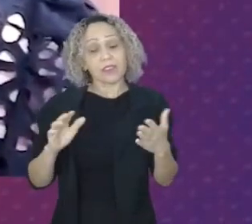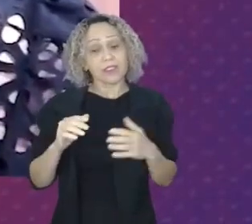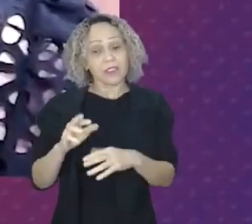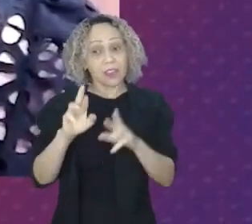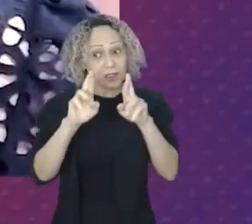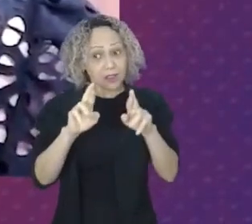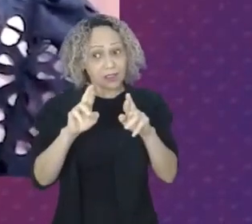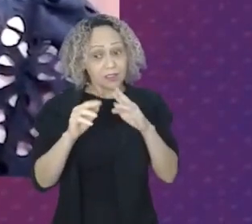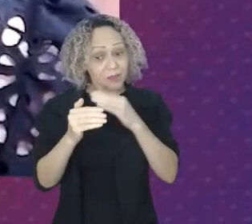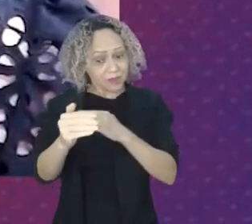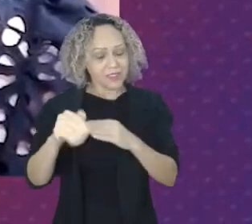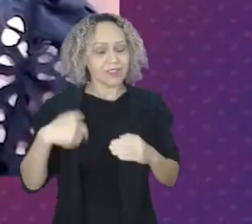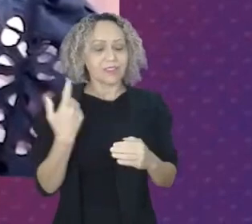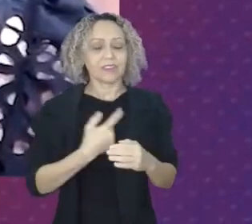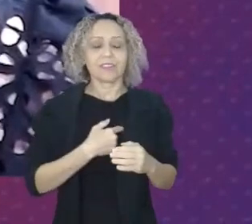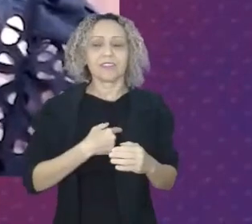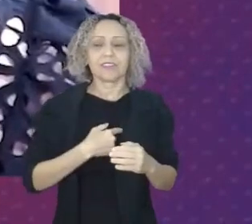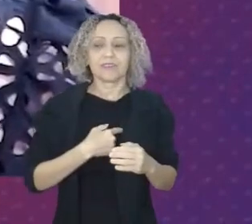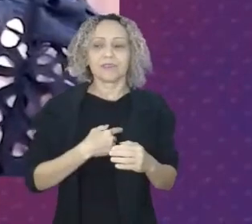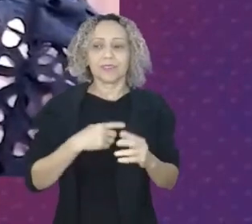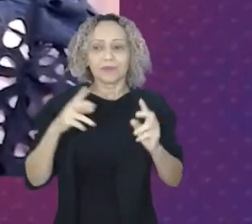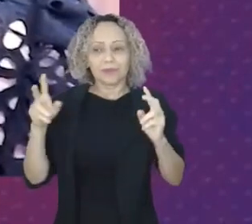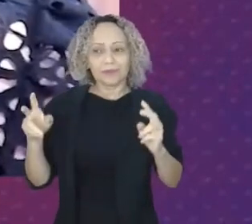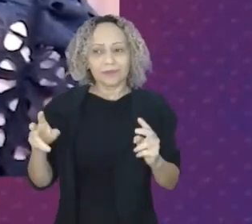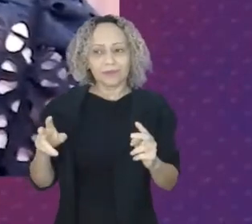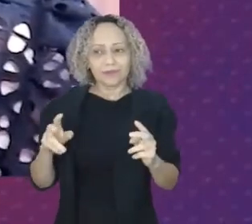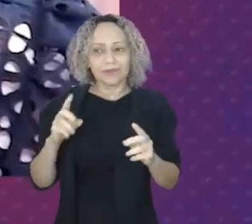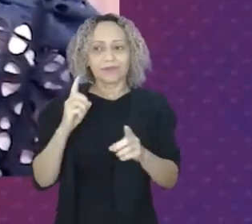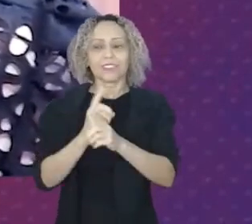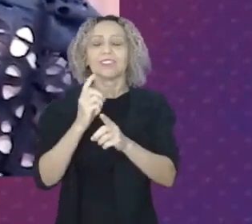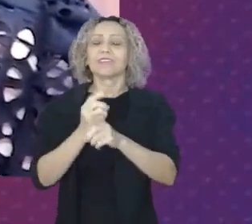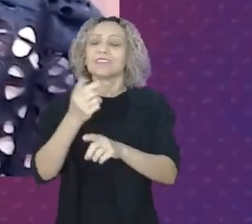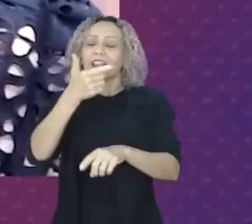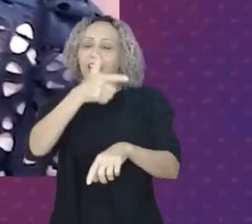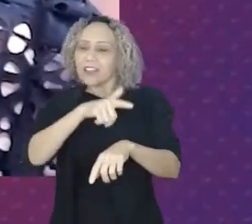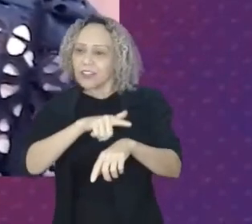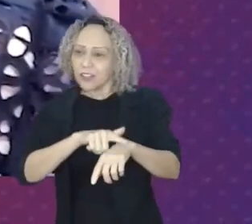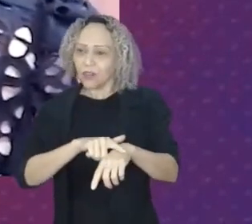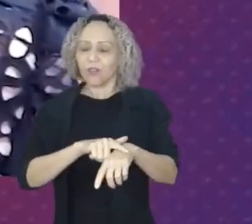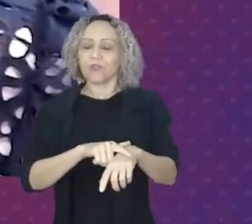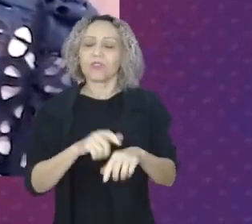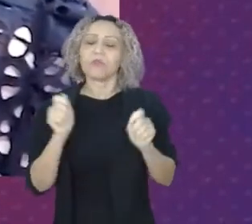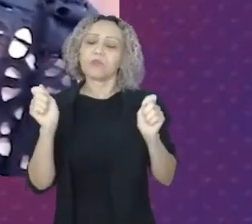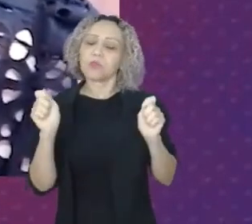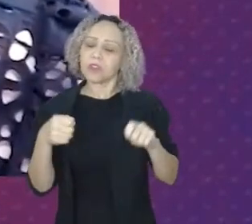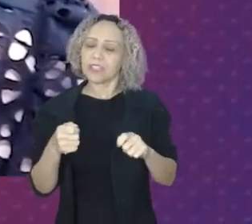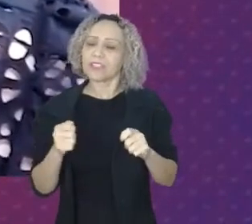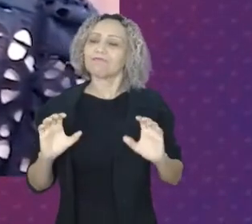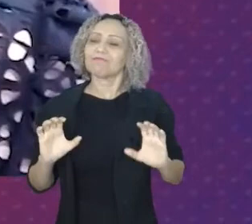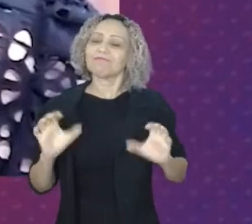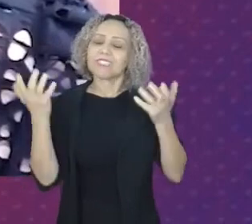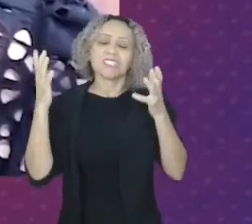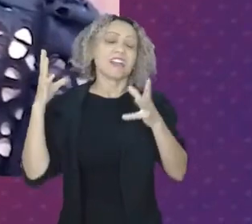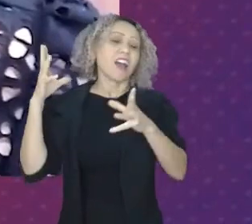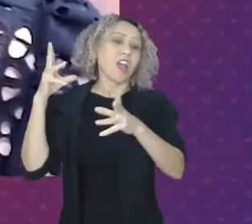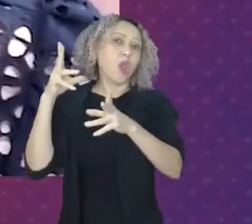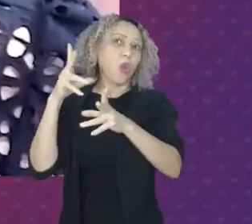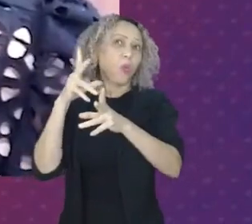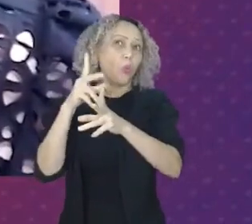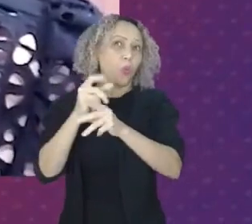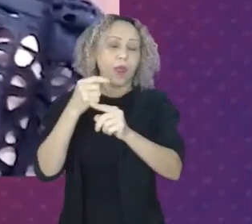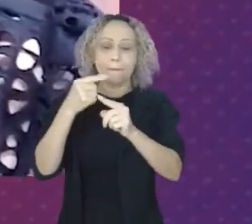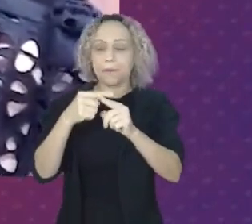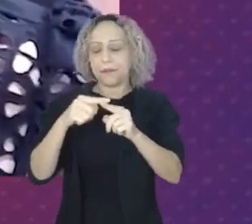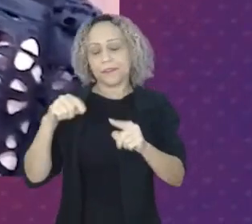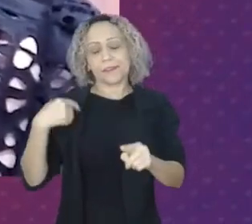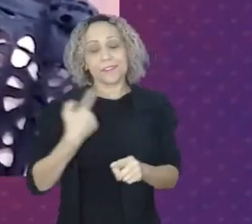encontrar brevemente nas nossas lutas cotidianas aí e poder comemorar resultados positivos que nós já